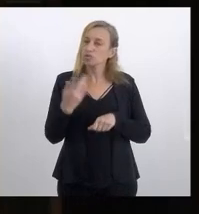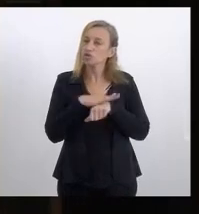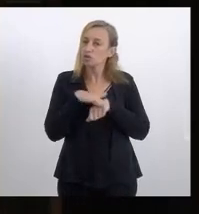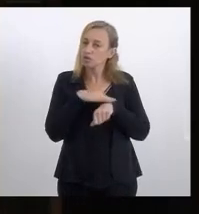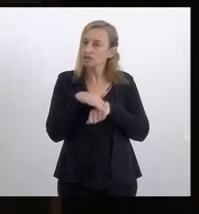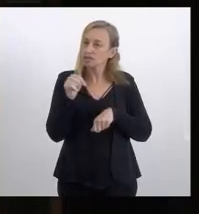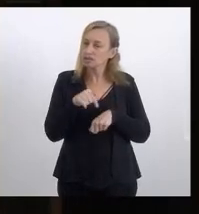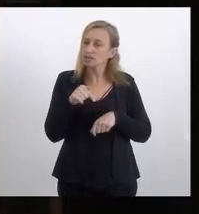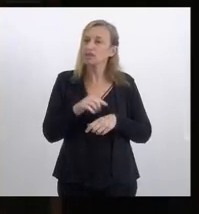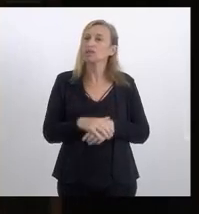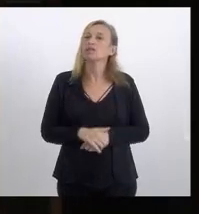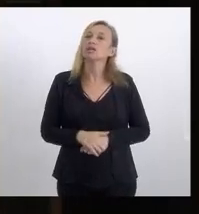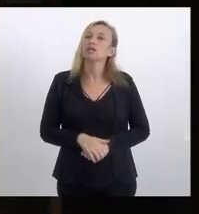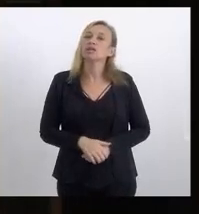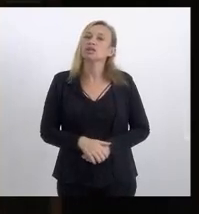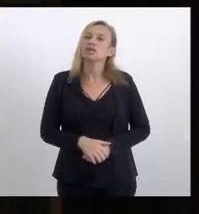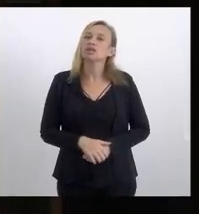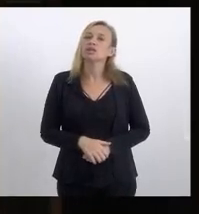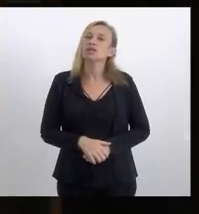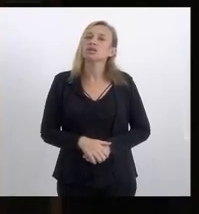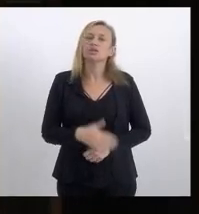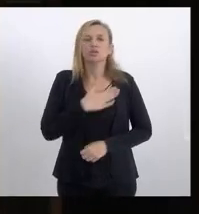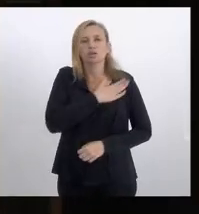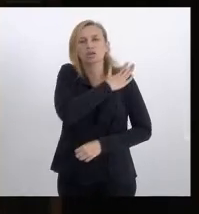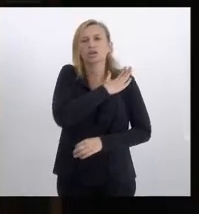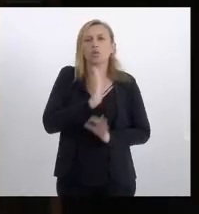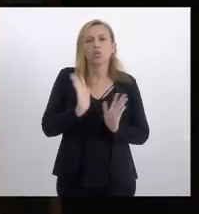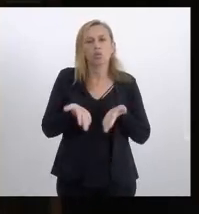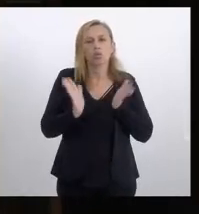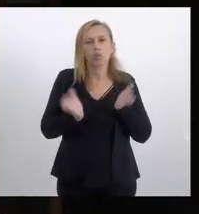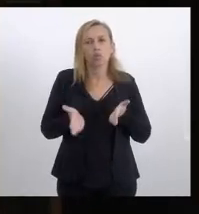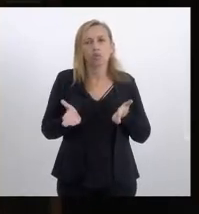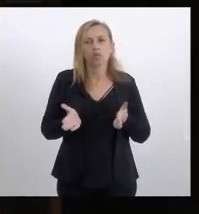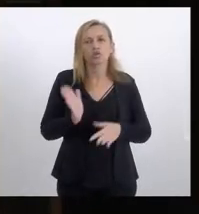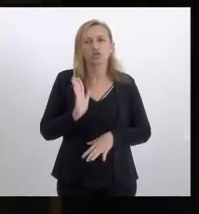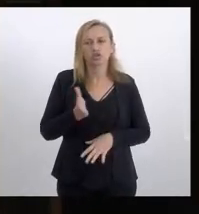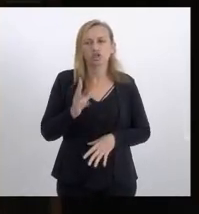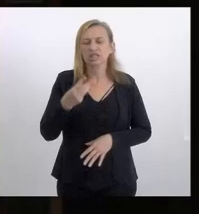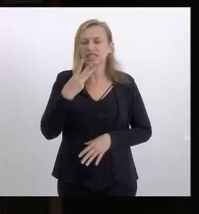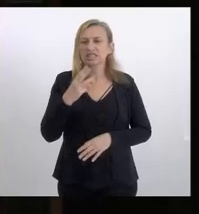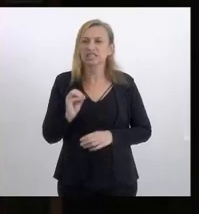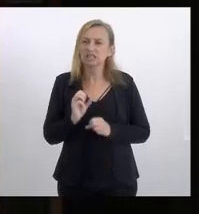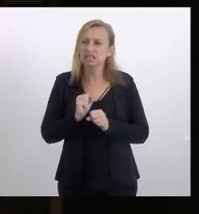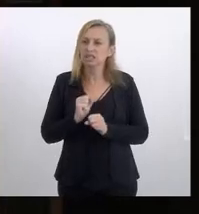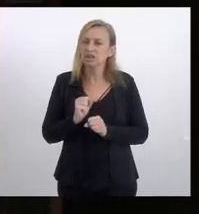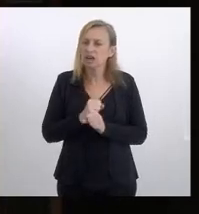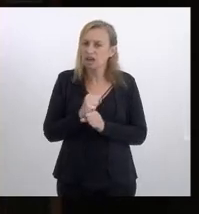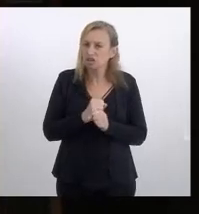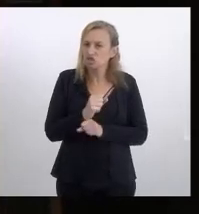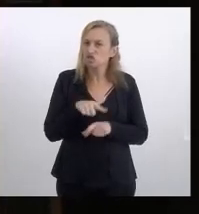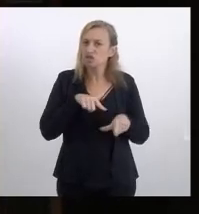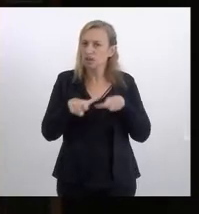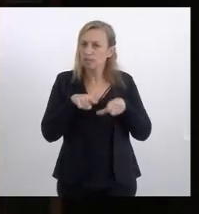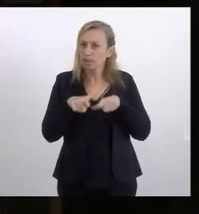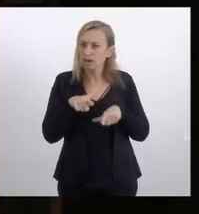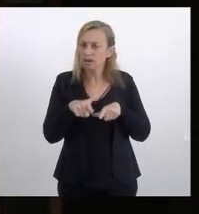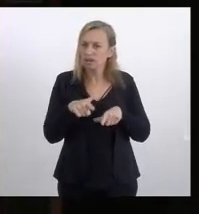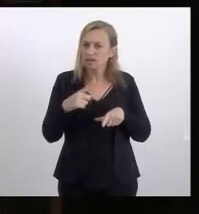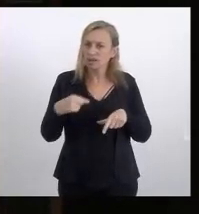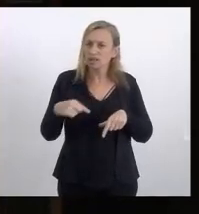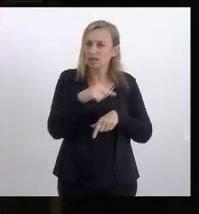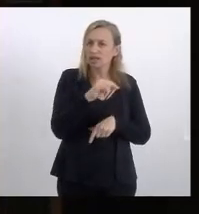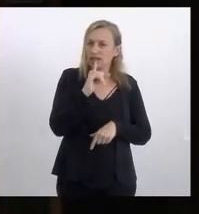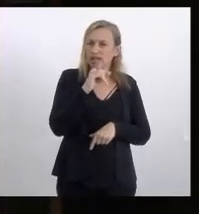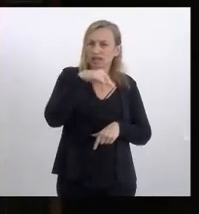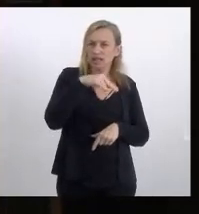areia é e o Militar hoje que é já tem uns 30 anos no serviço e tá indo para a